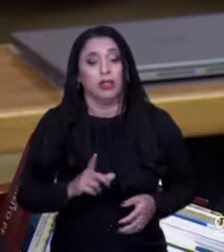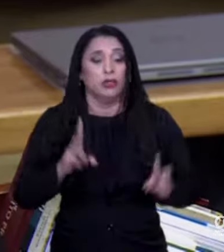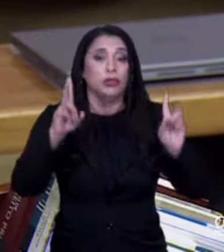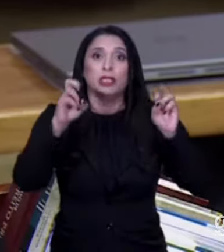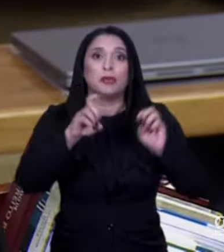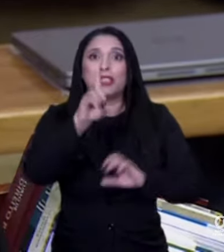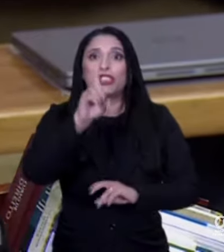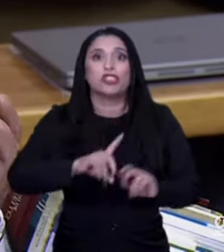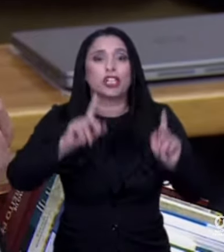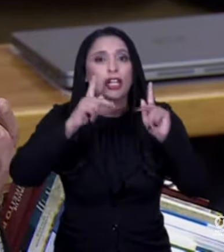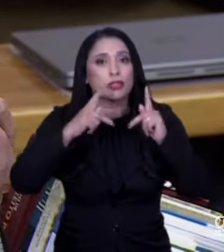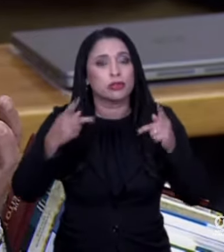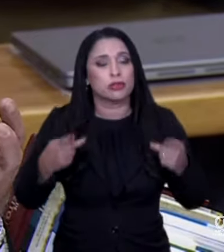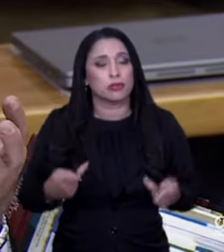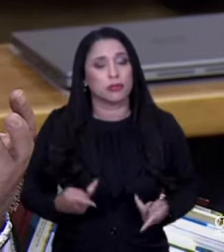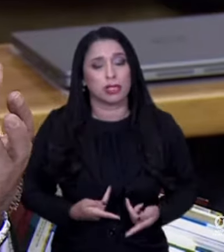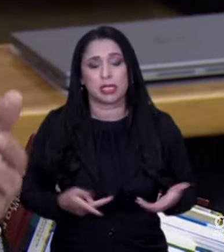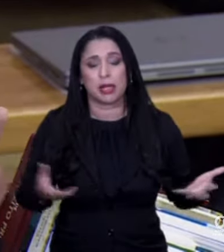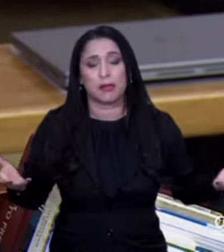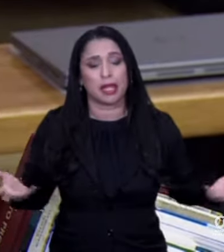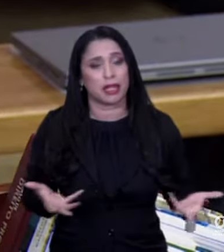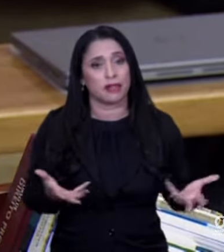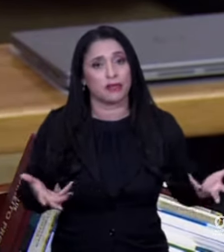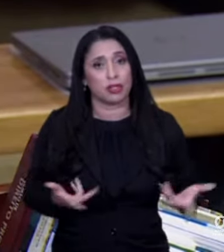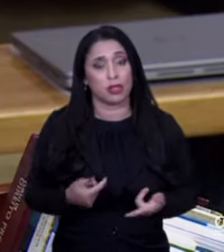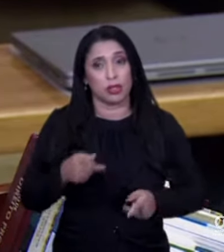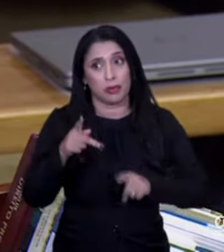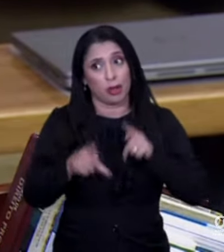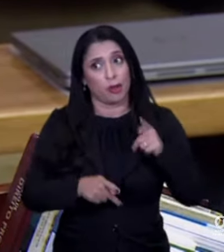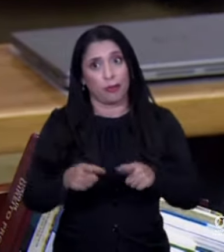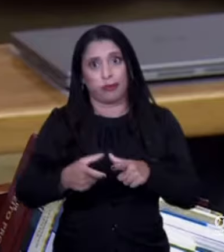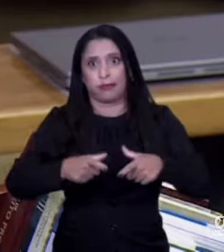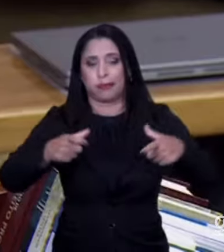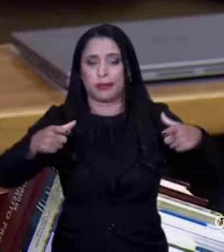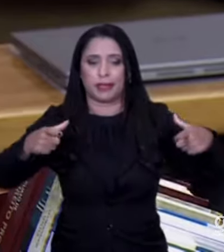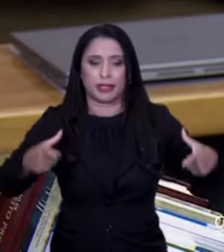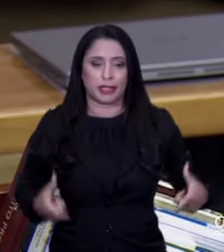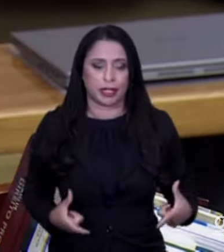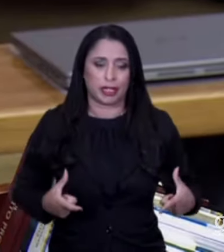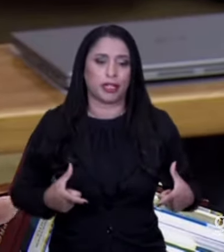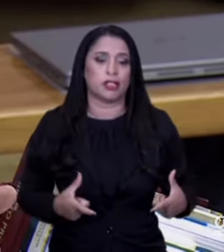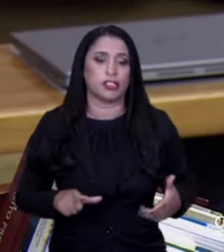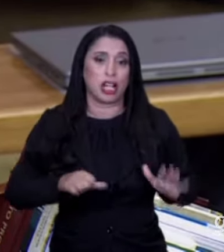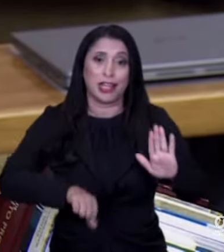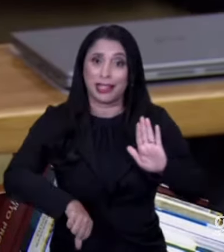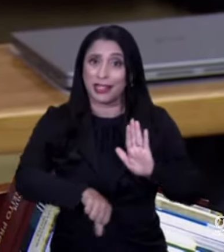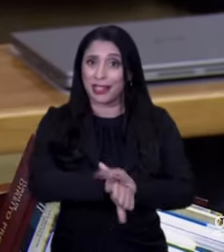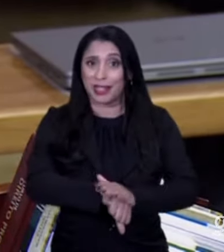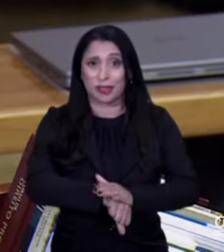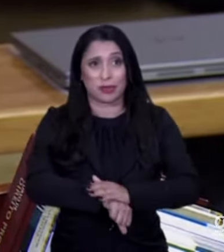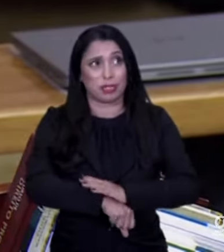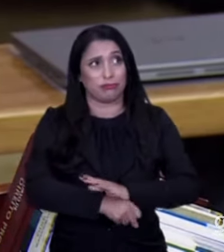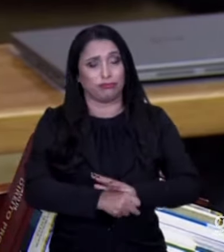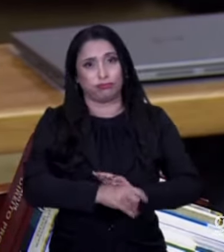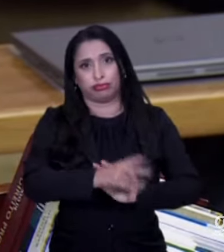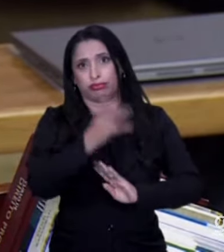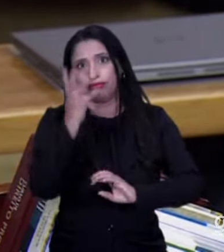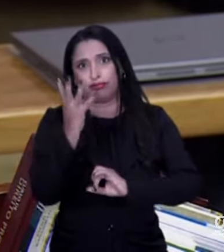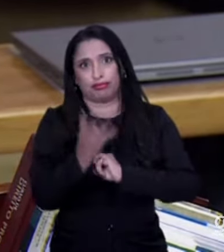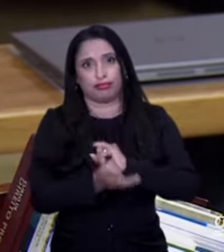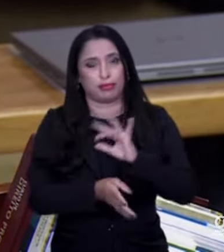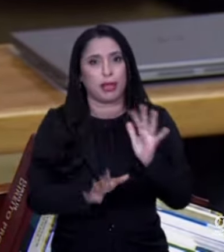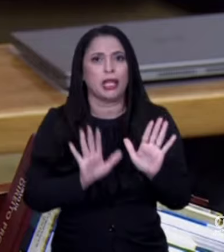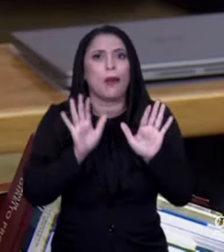seria magnífico isso, mas nossa população é muito grande, índice de criminalidade é muito grande também. Então, é preciso ter